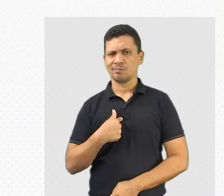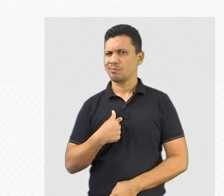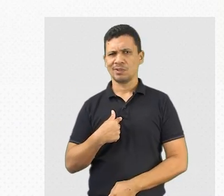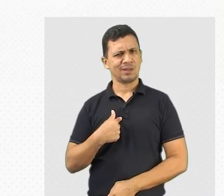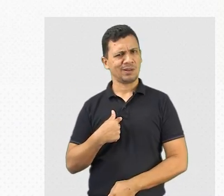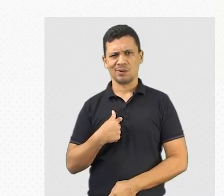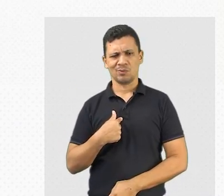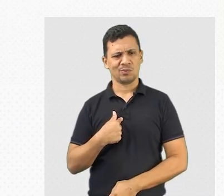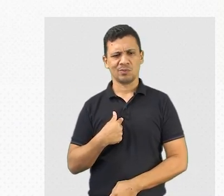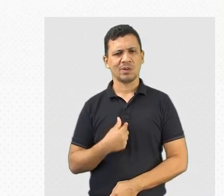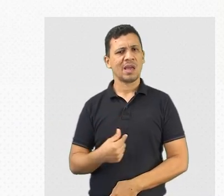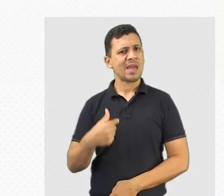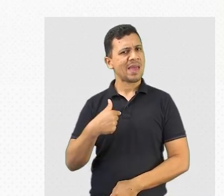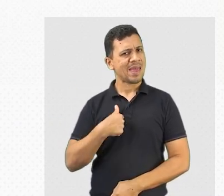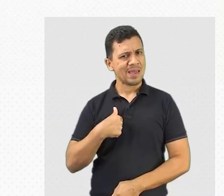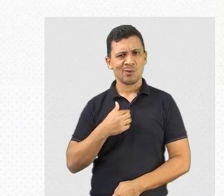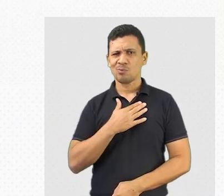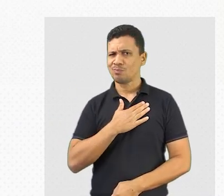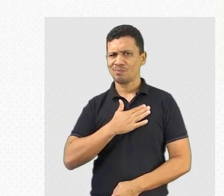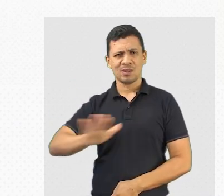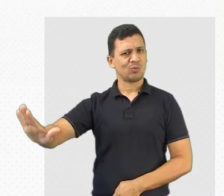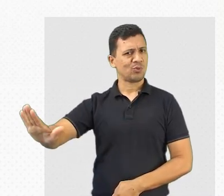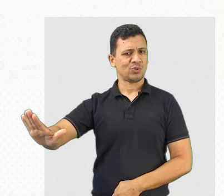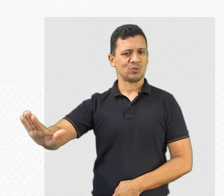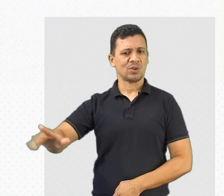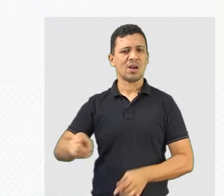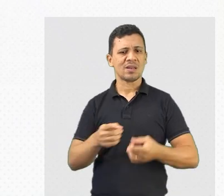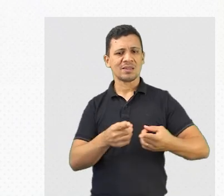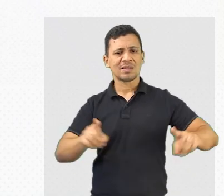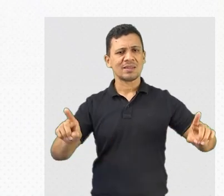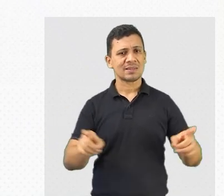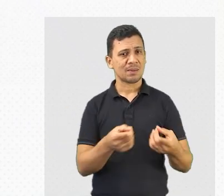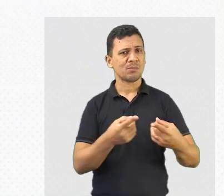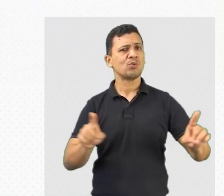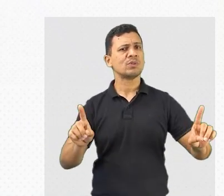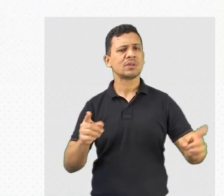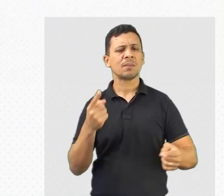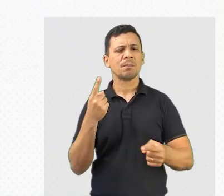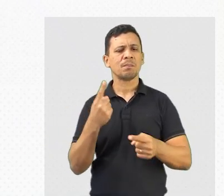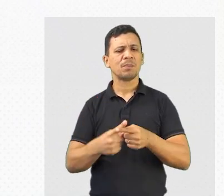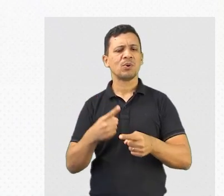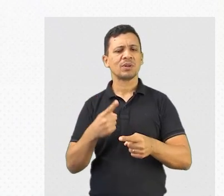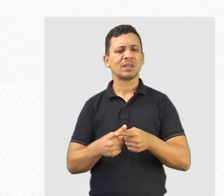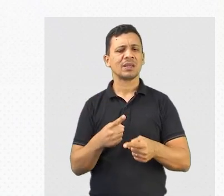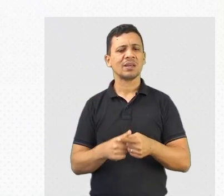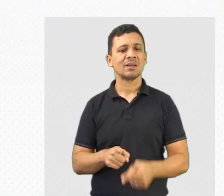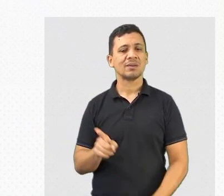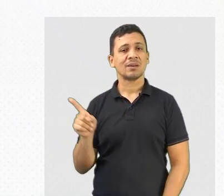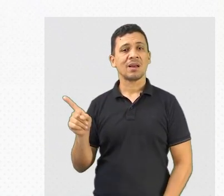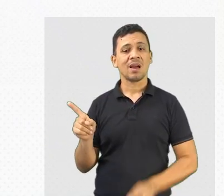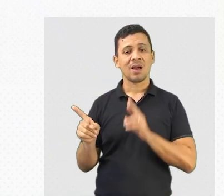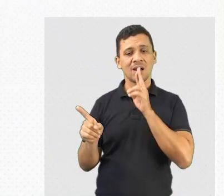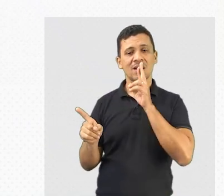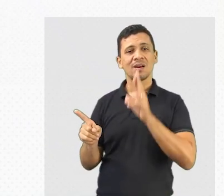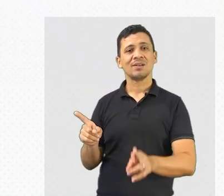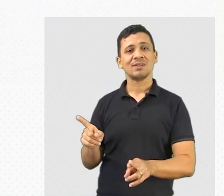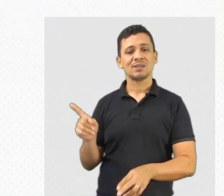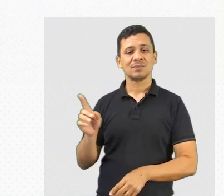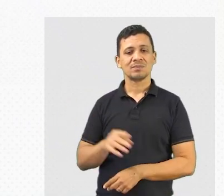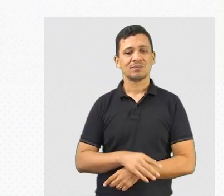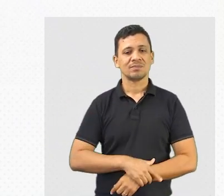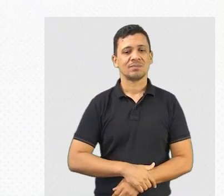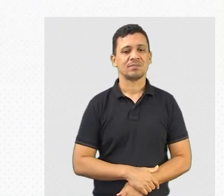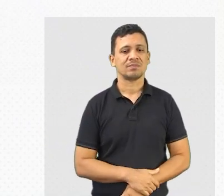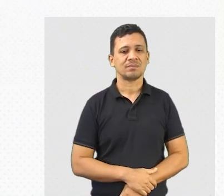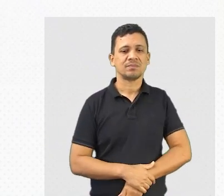don't like, eu não gosto dessa música porque, aí ali é o porquê resposta, it's